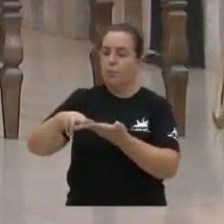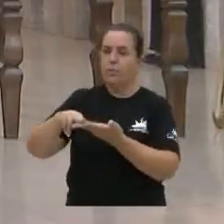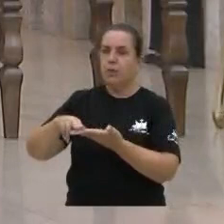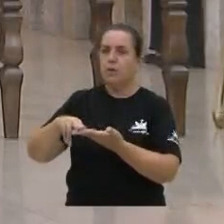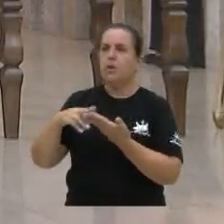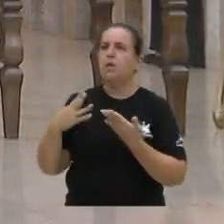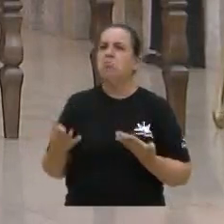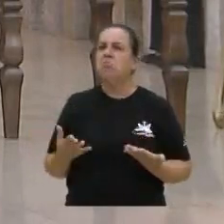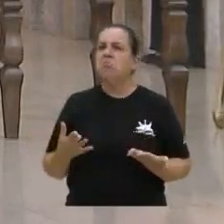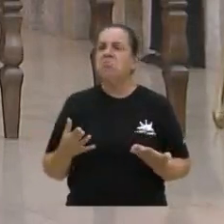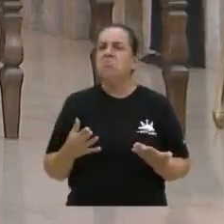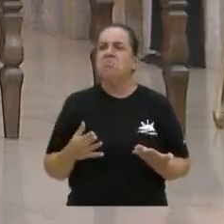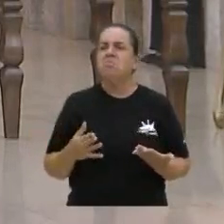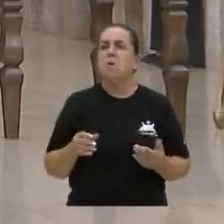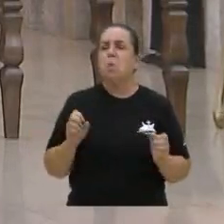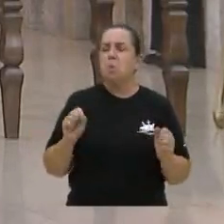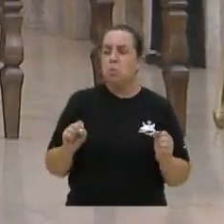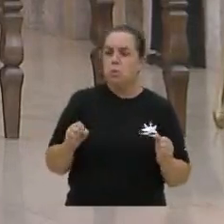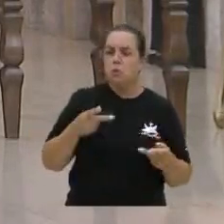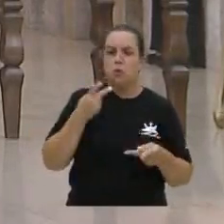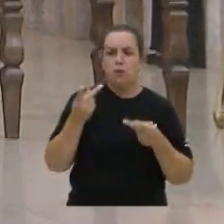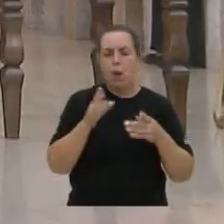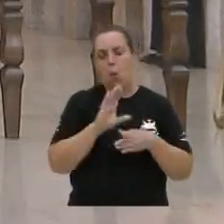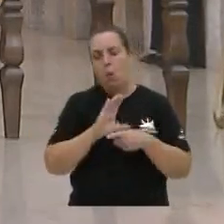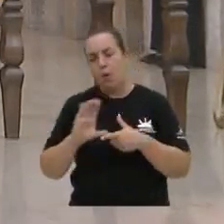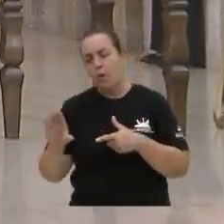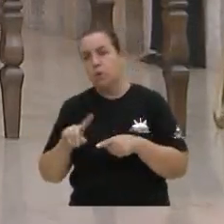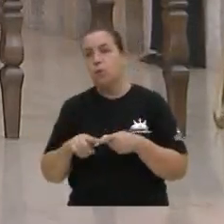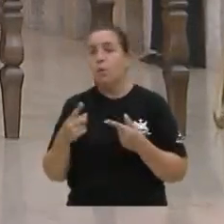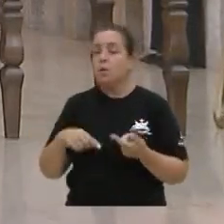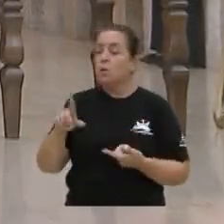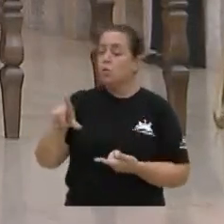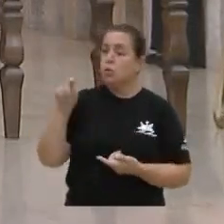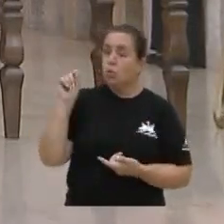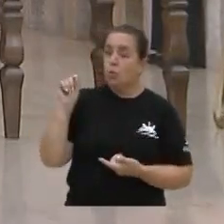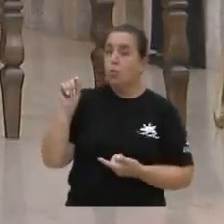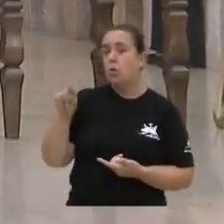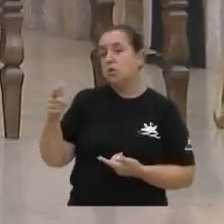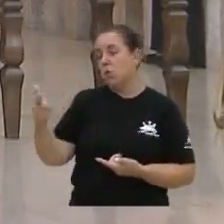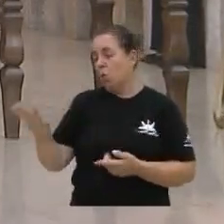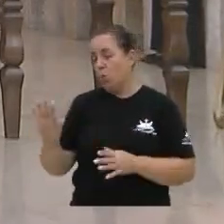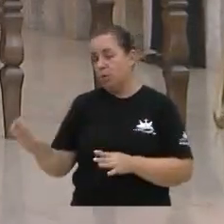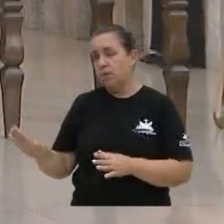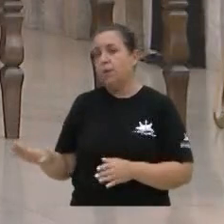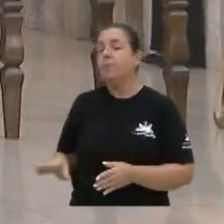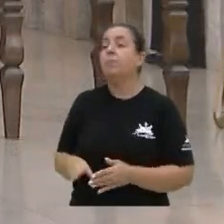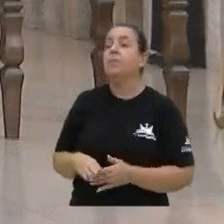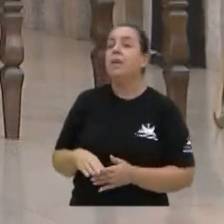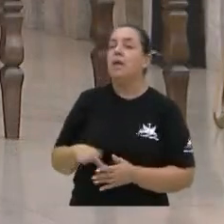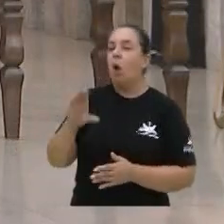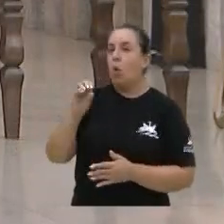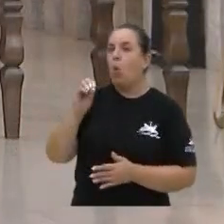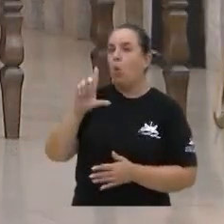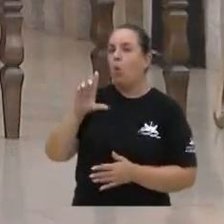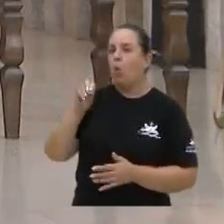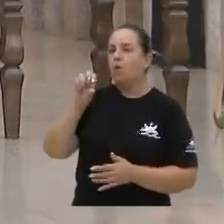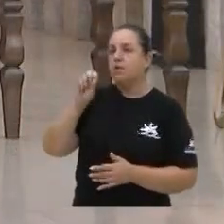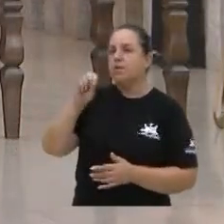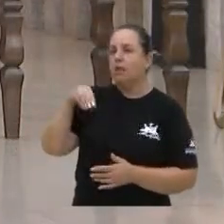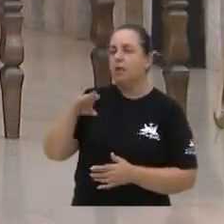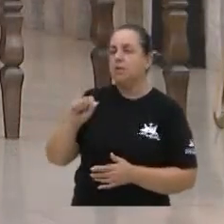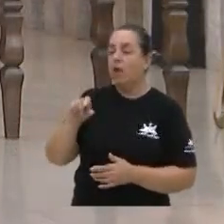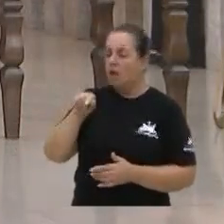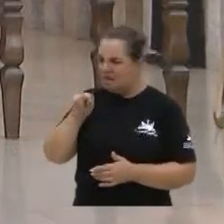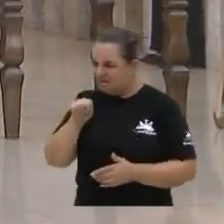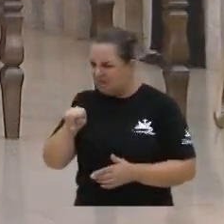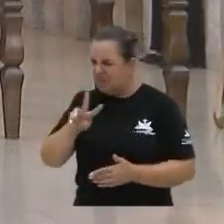foi proclamada, podia ter sido a de Coríntios, mas eu prefiro a de Colossenses, diz assim: se